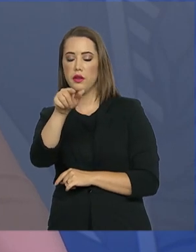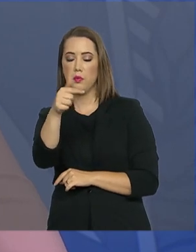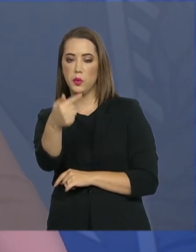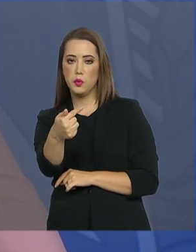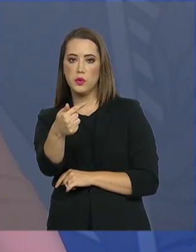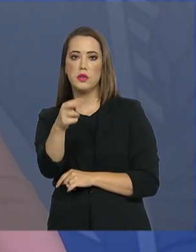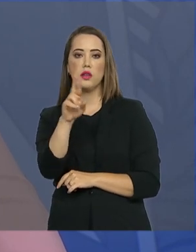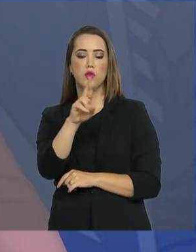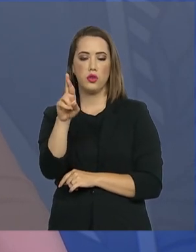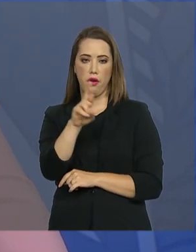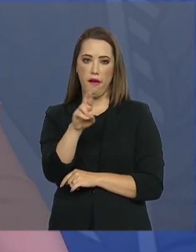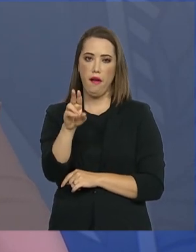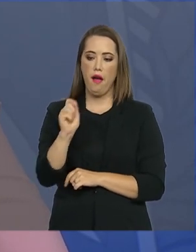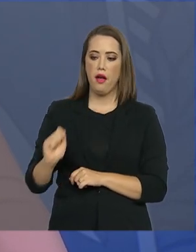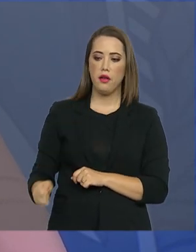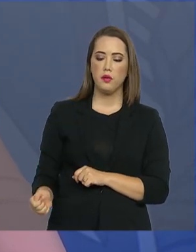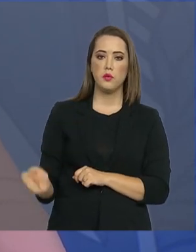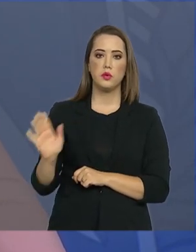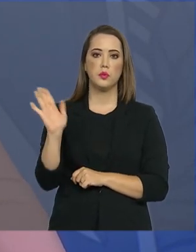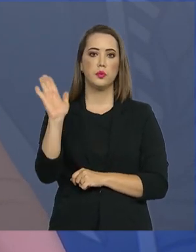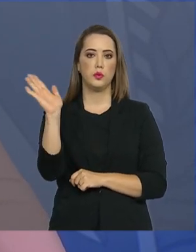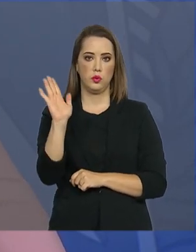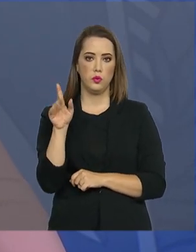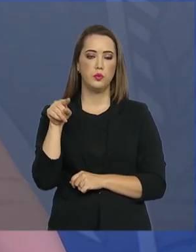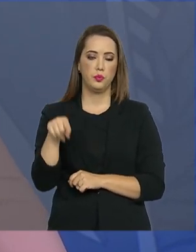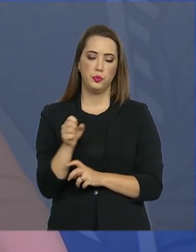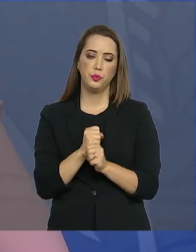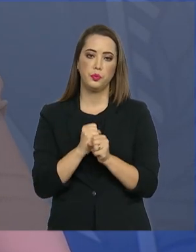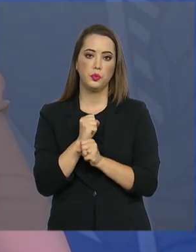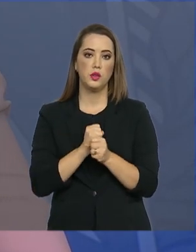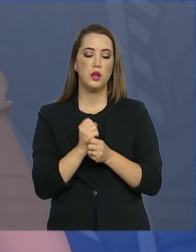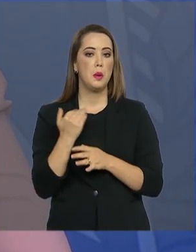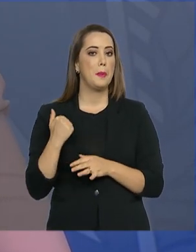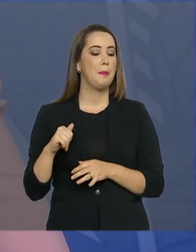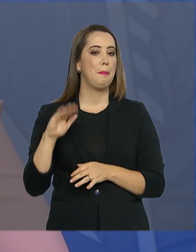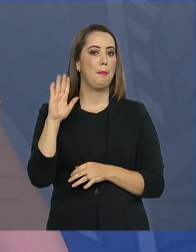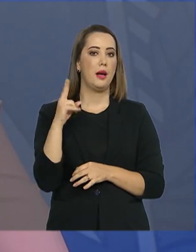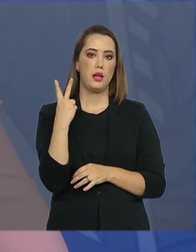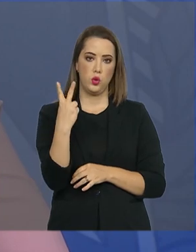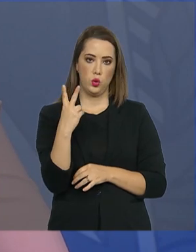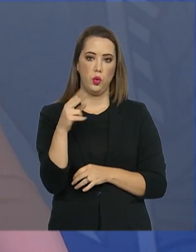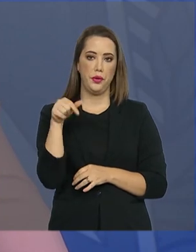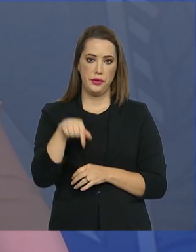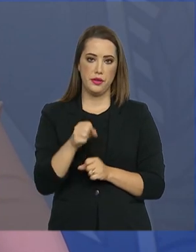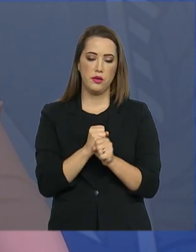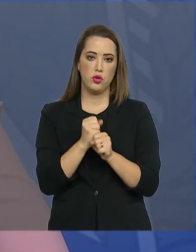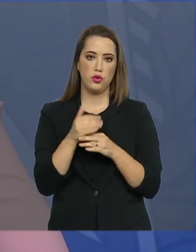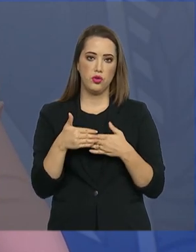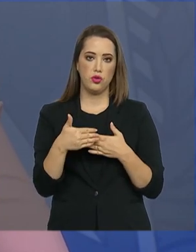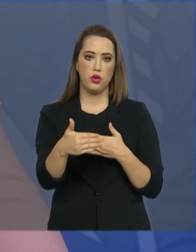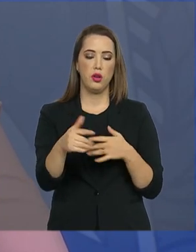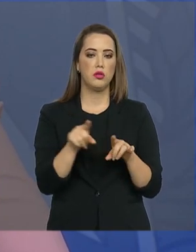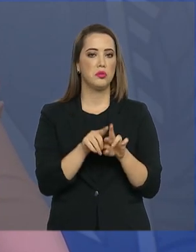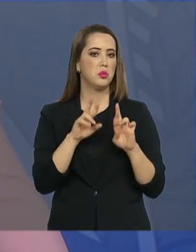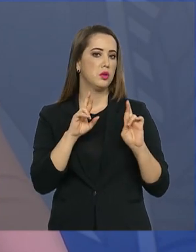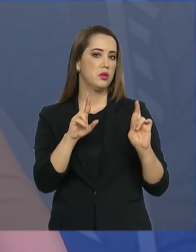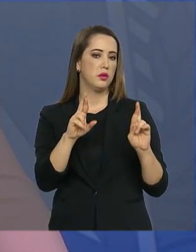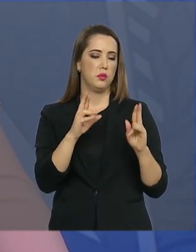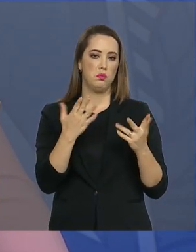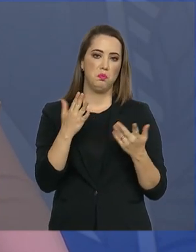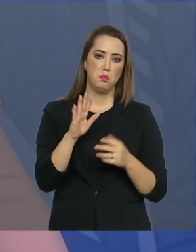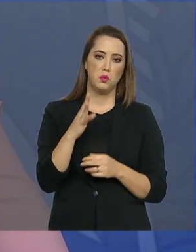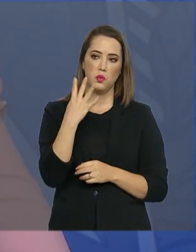35 leilões que já aconteceram em 2019. Temos mais dois por vir, então temos expectativas de mais